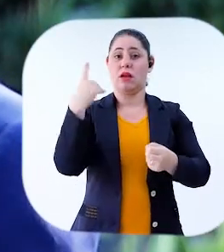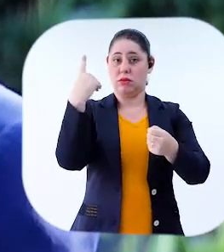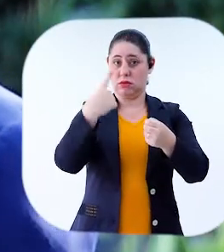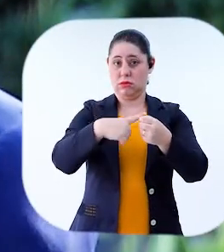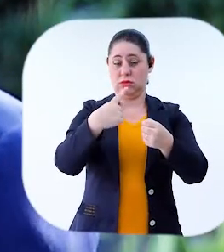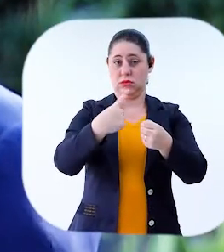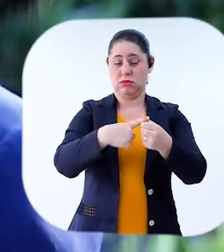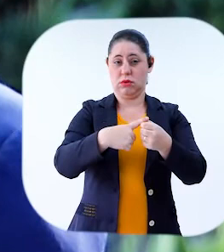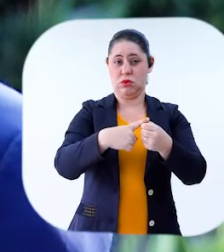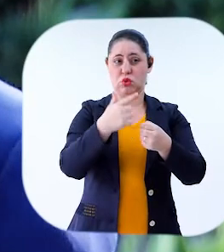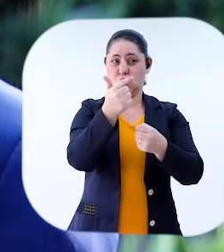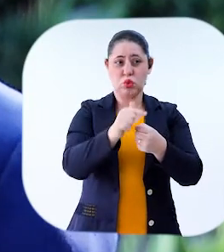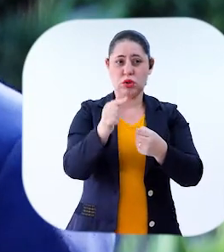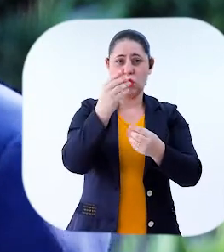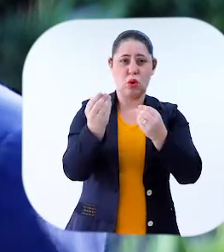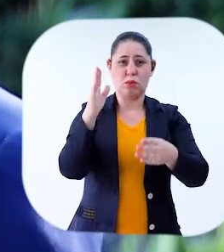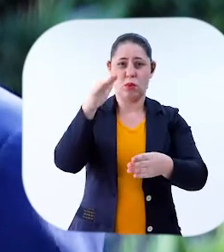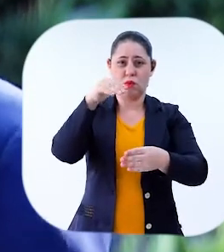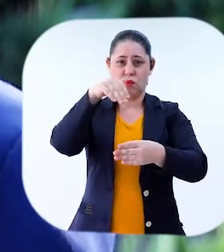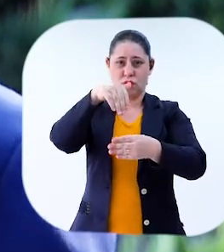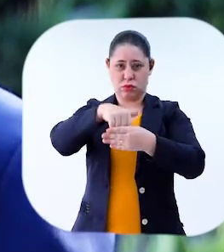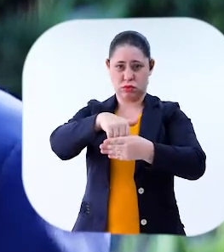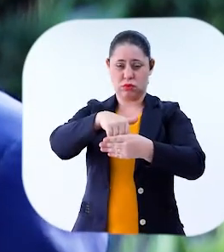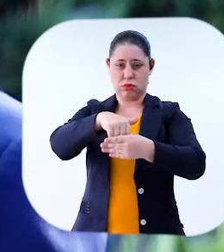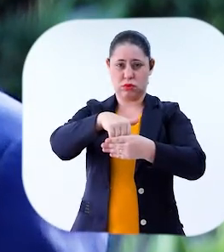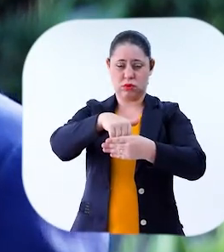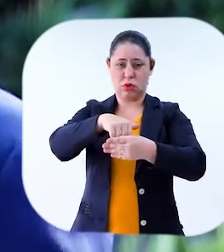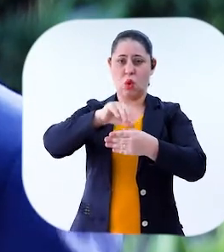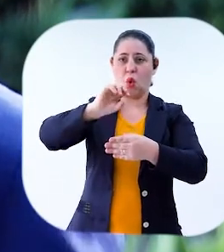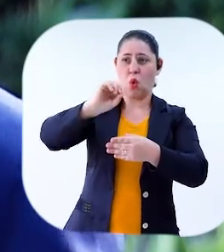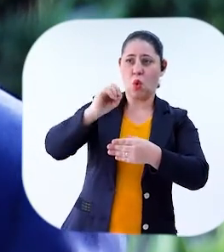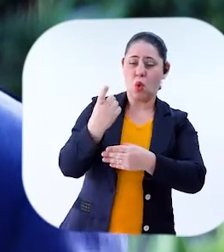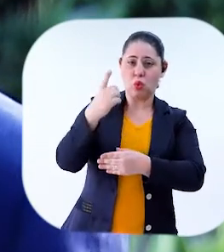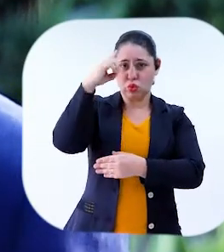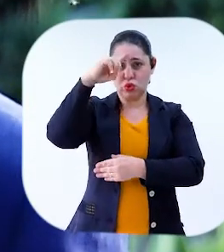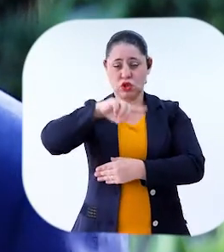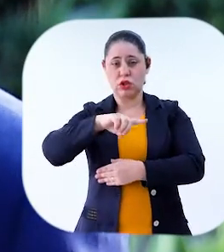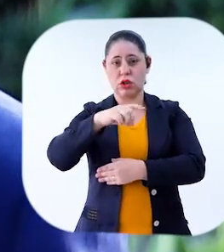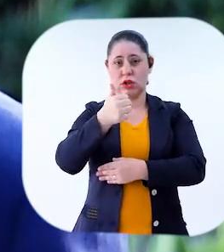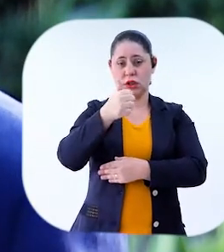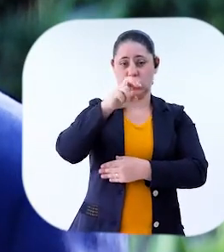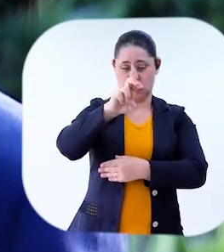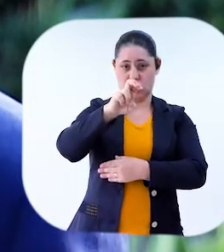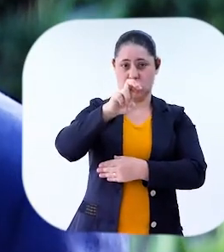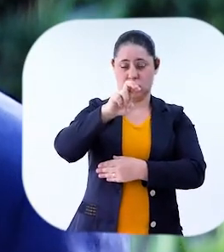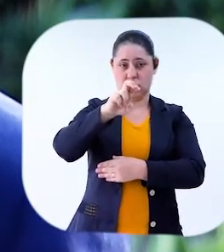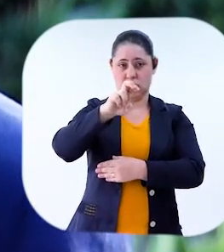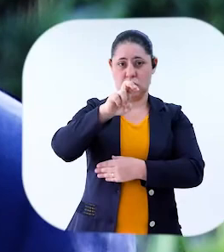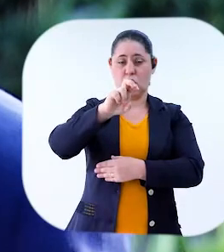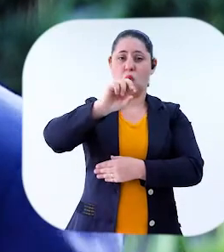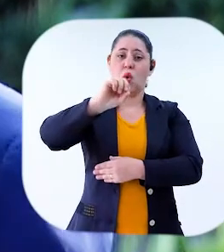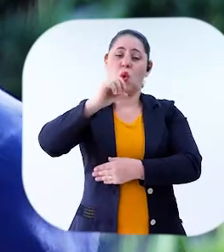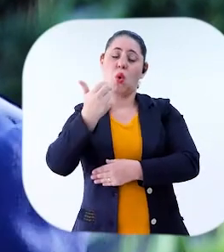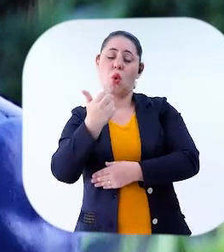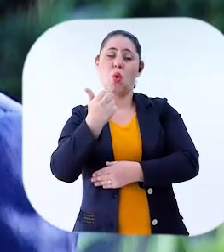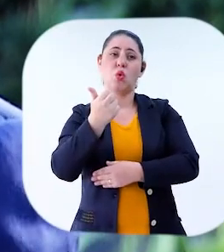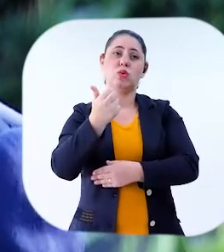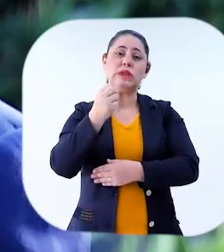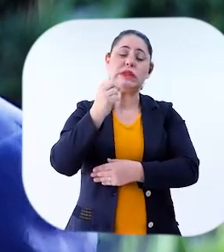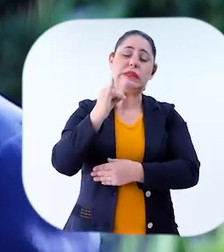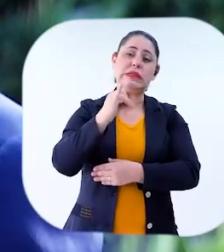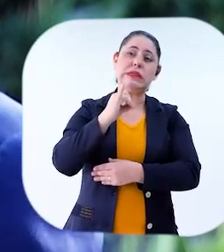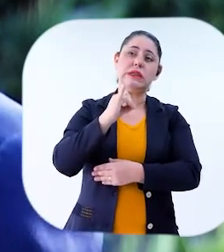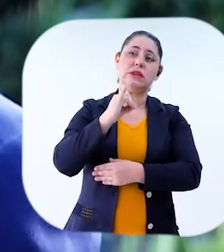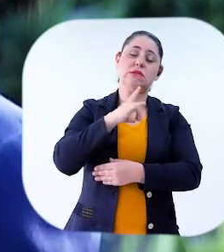esse município não tem condições de realizar a sua eleição, ou dia 15 de novembro para o segundo turno, ou na hipótese de ter o